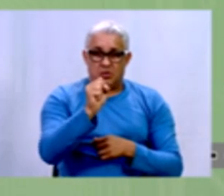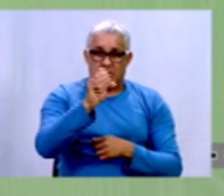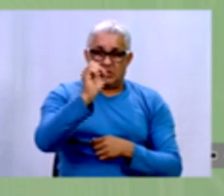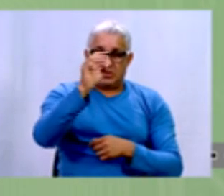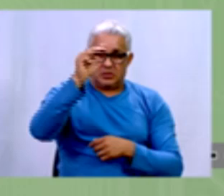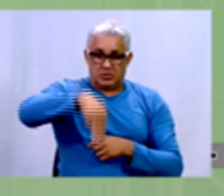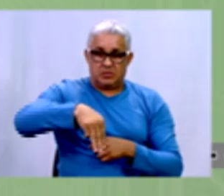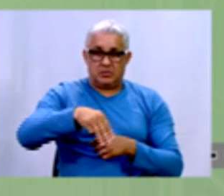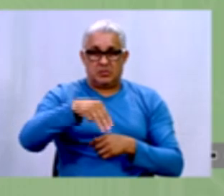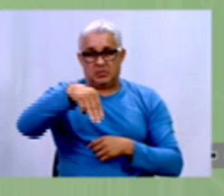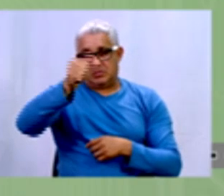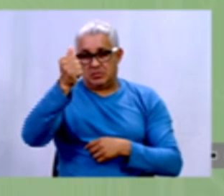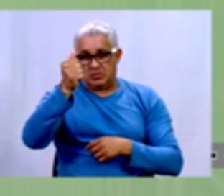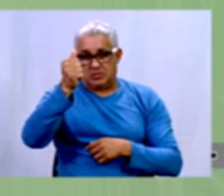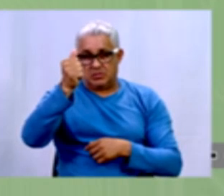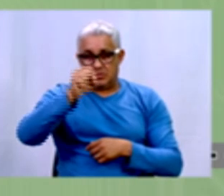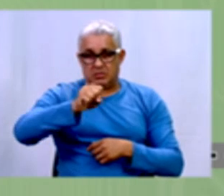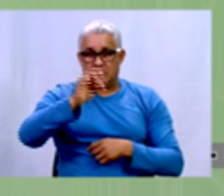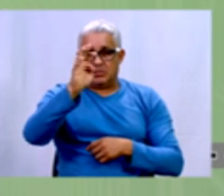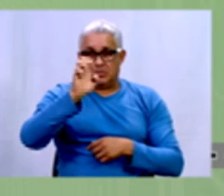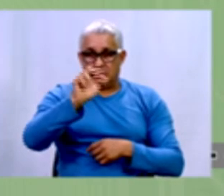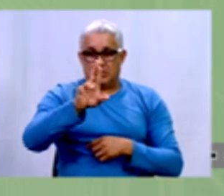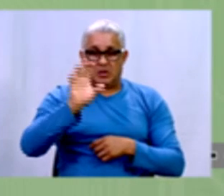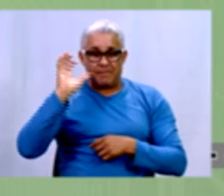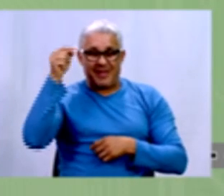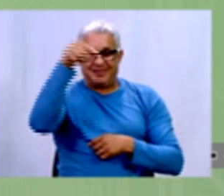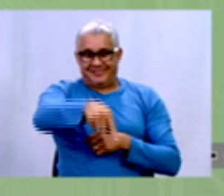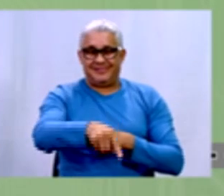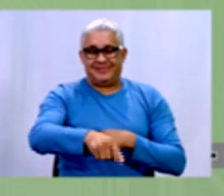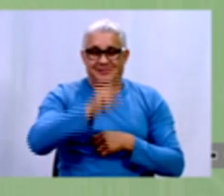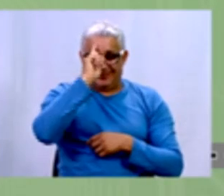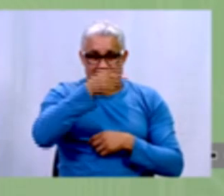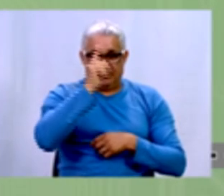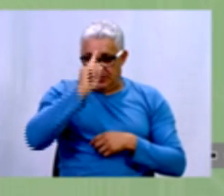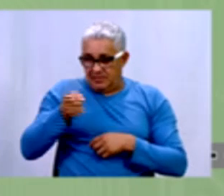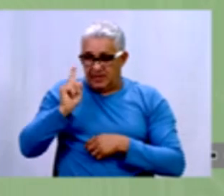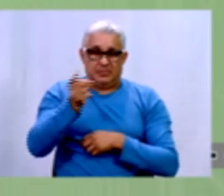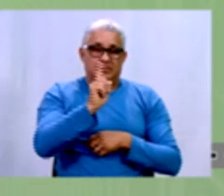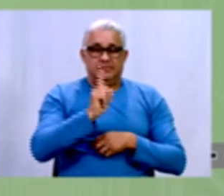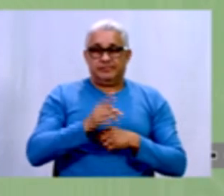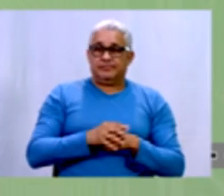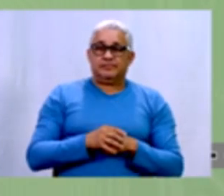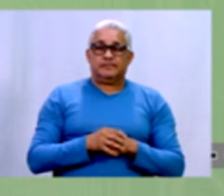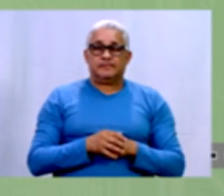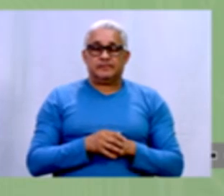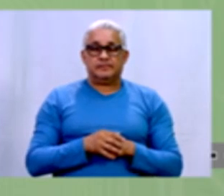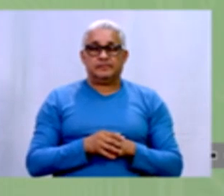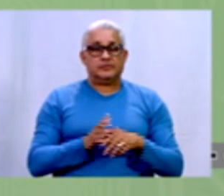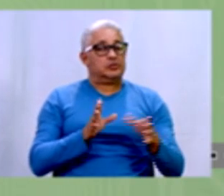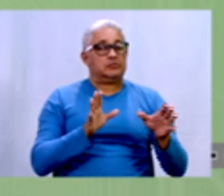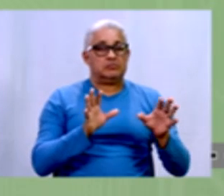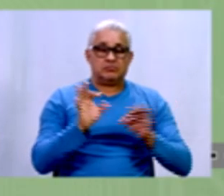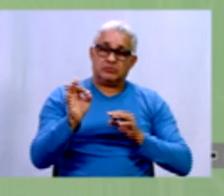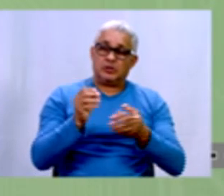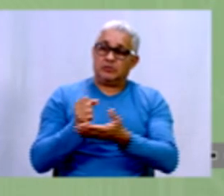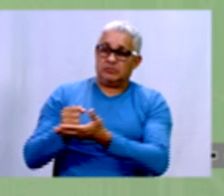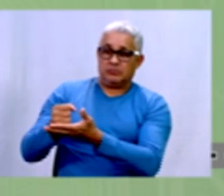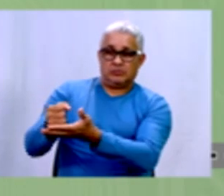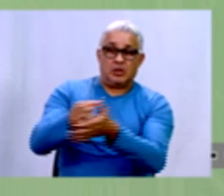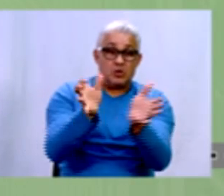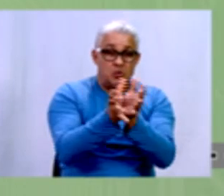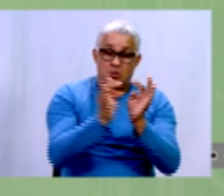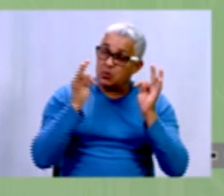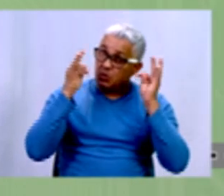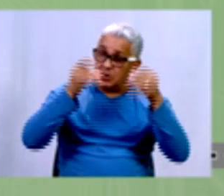Então não é o Scrum Master que vai definir quem é que vai fazer o quê. Isso é feito de forma colaborativa. O time